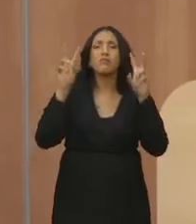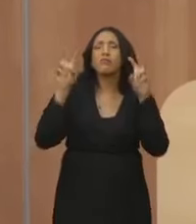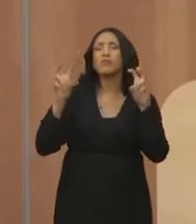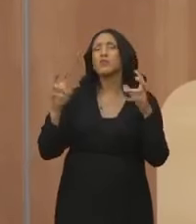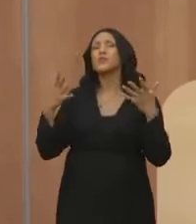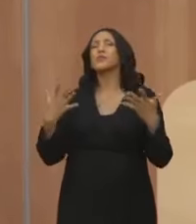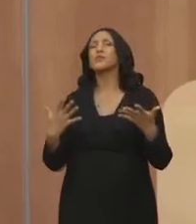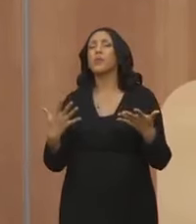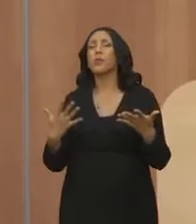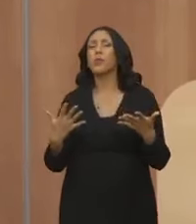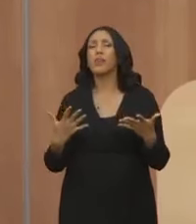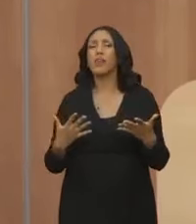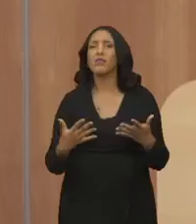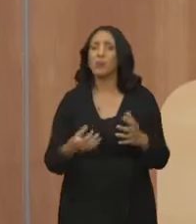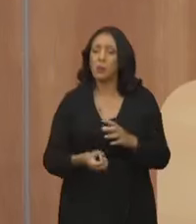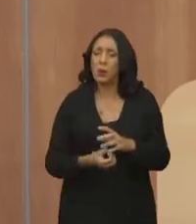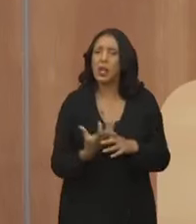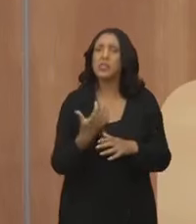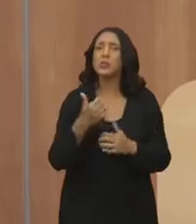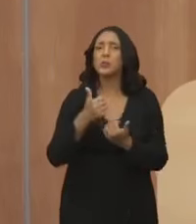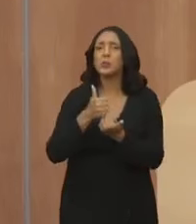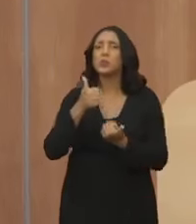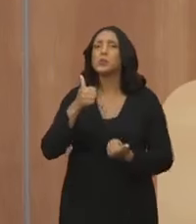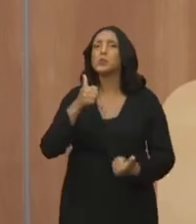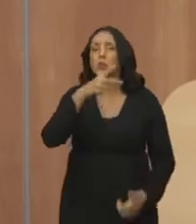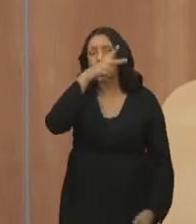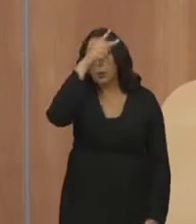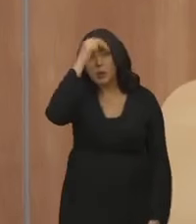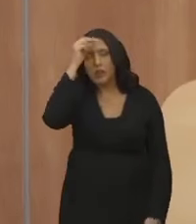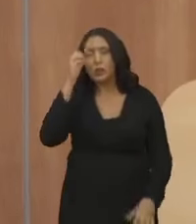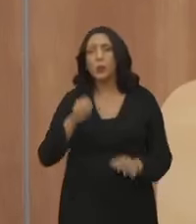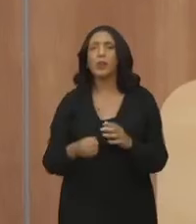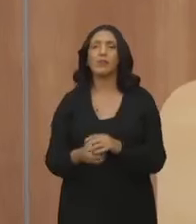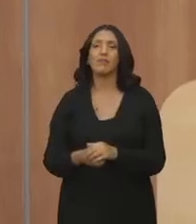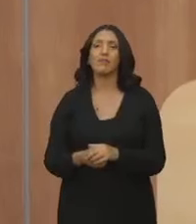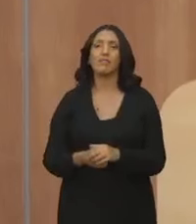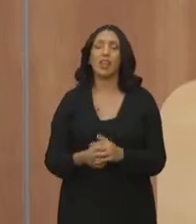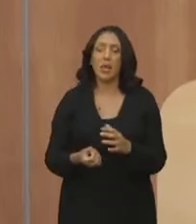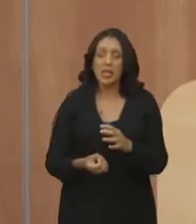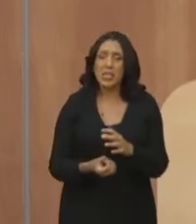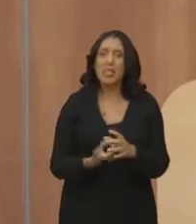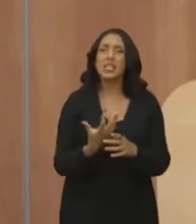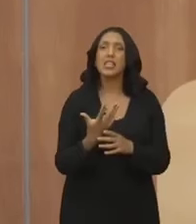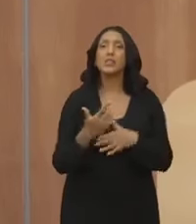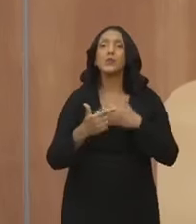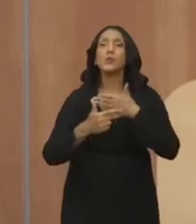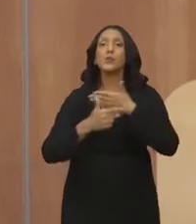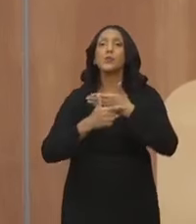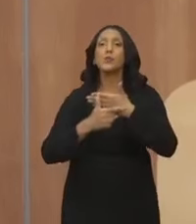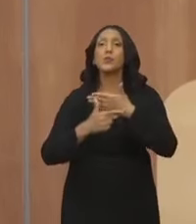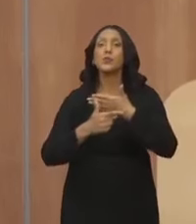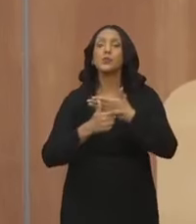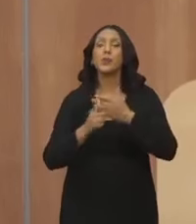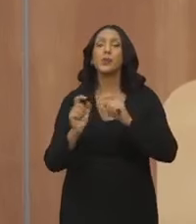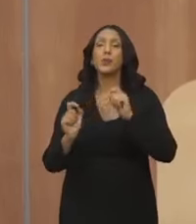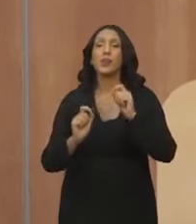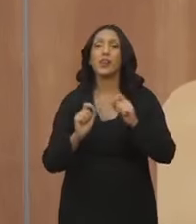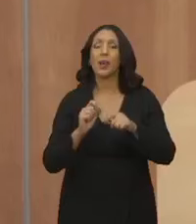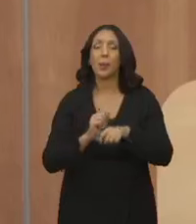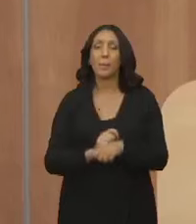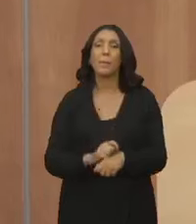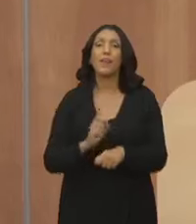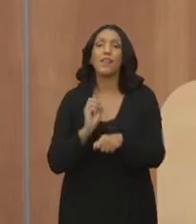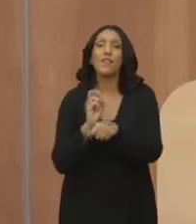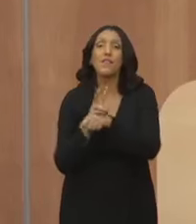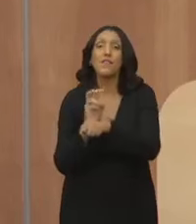sobre essa questão. Tem uma, veja você, Pedro Mota, tem uma subprefeitura no Igarapés, que fica bem próximo